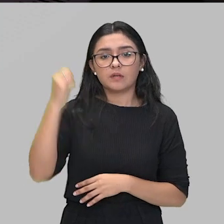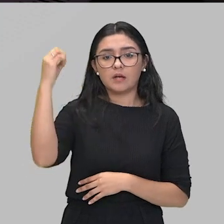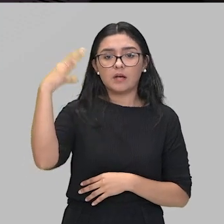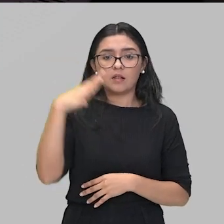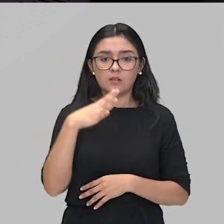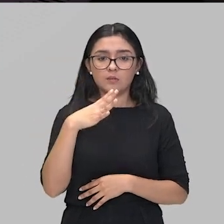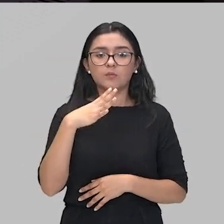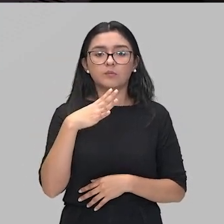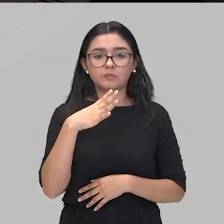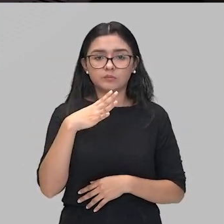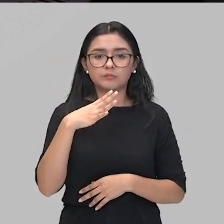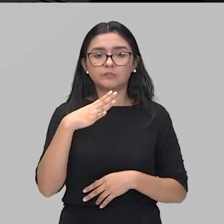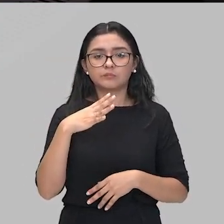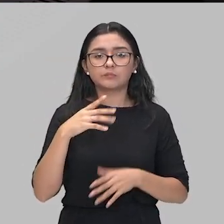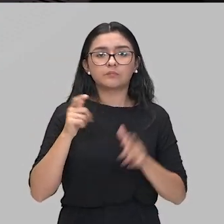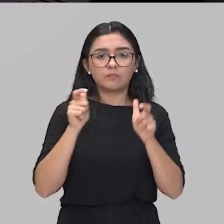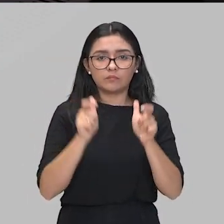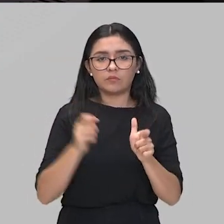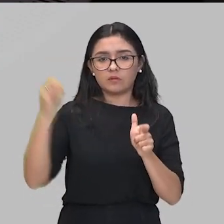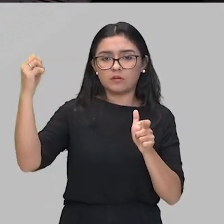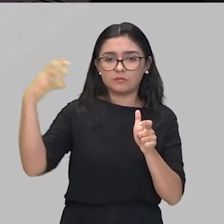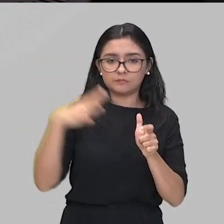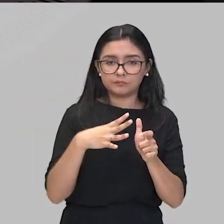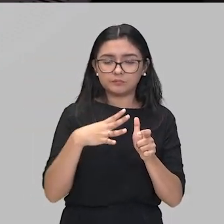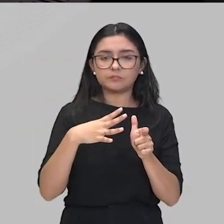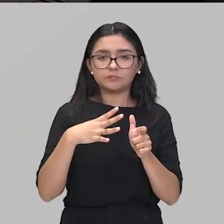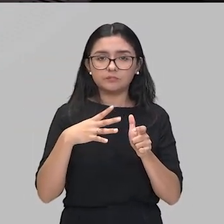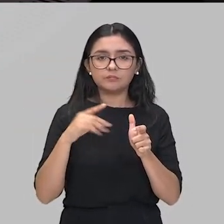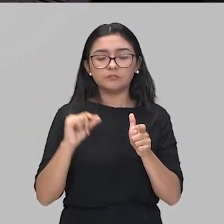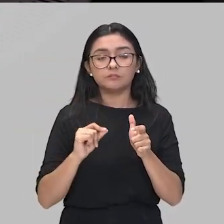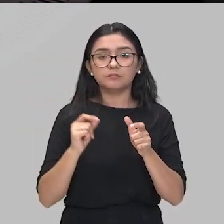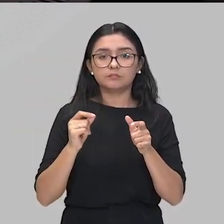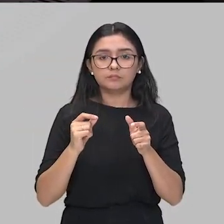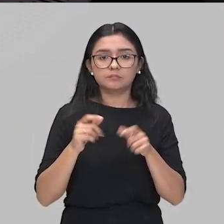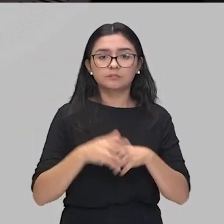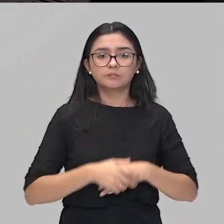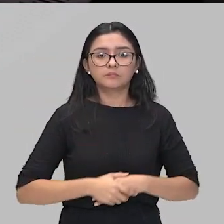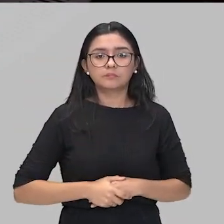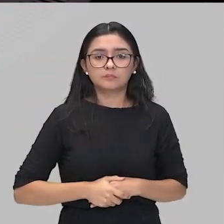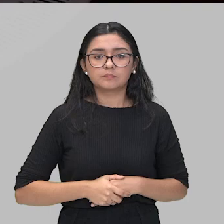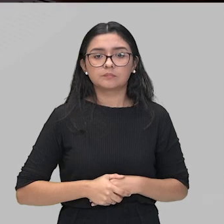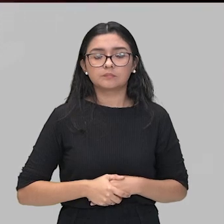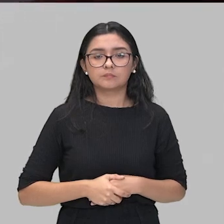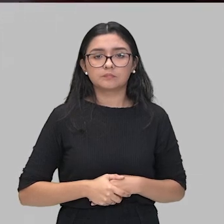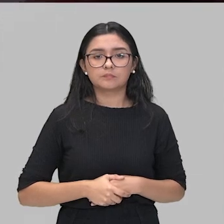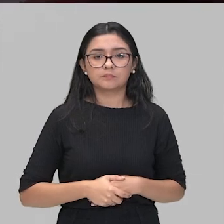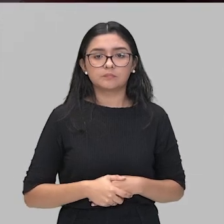de menor índice de refração para um meio de maior índice de refração.